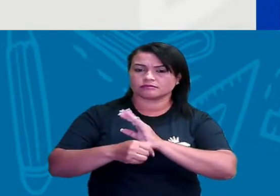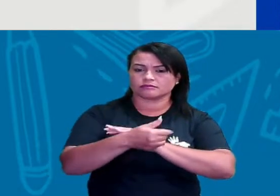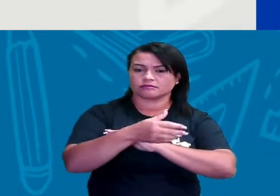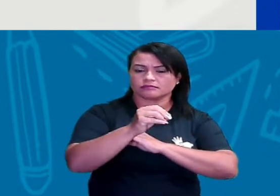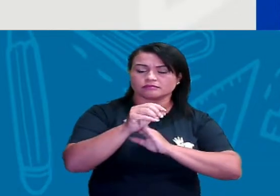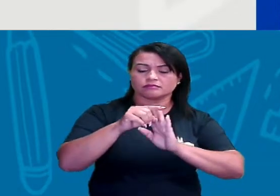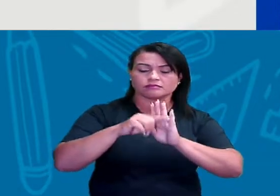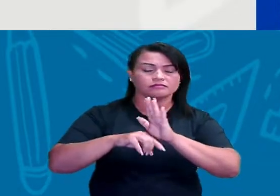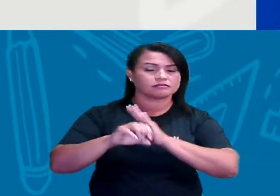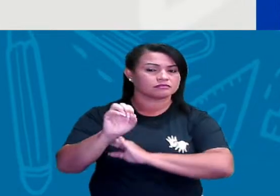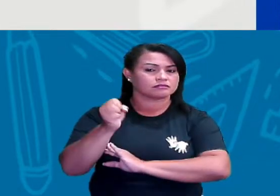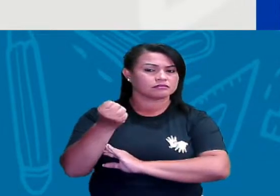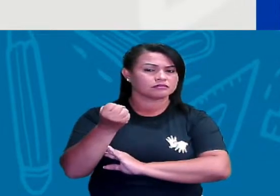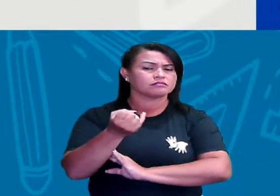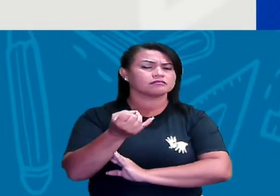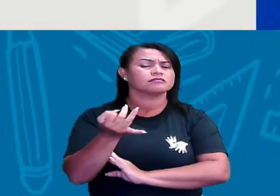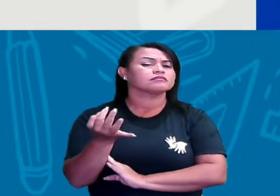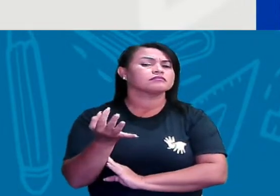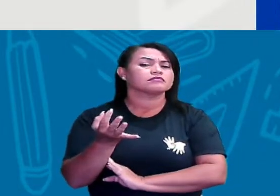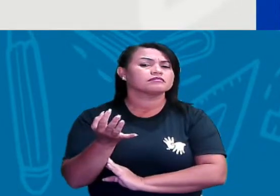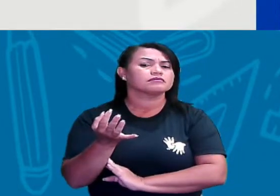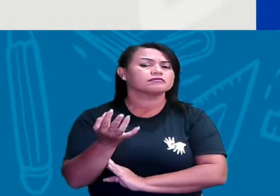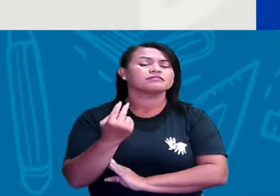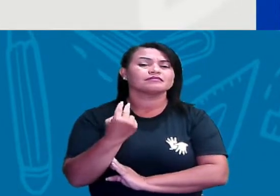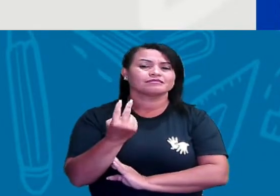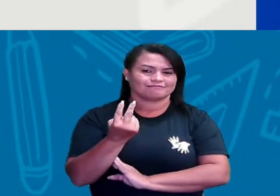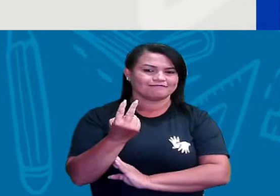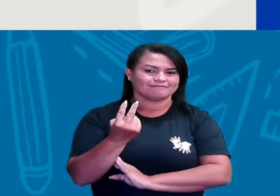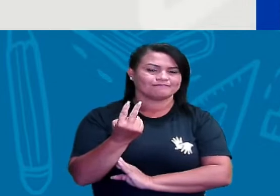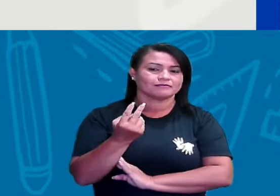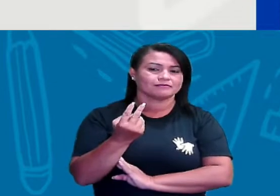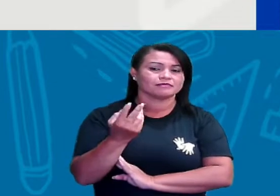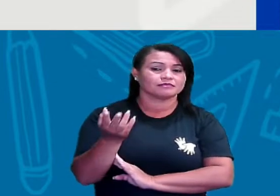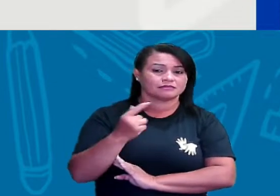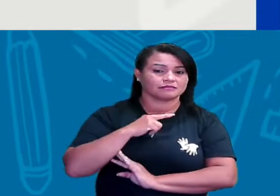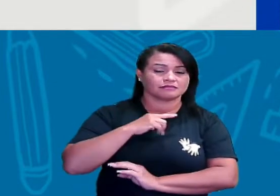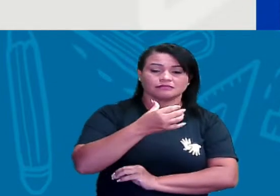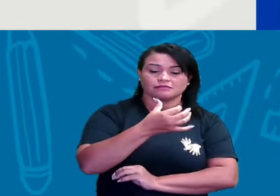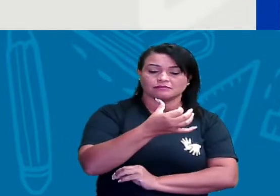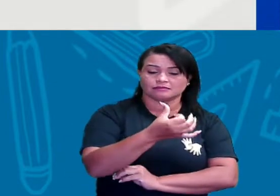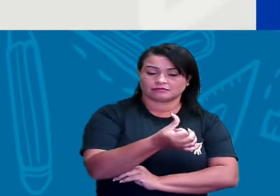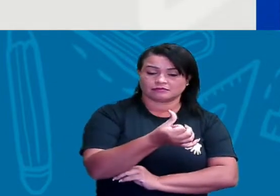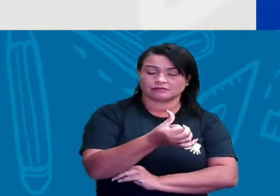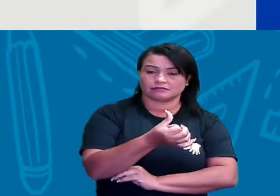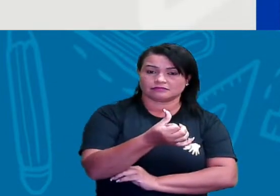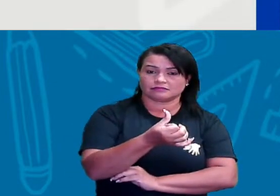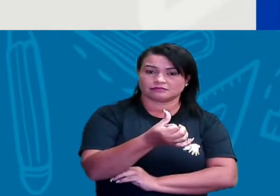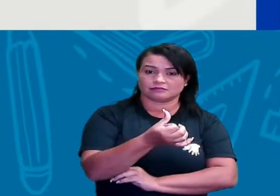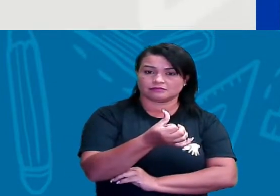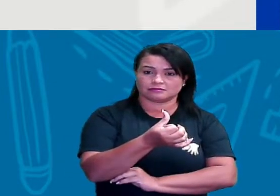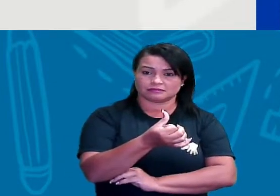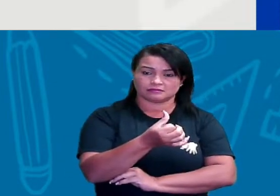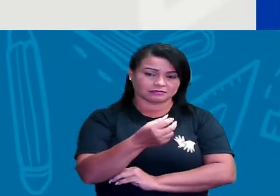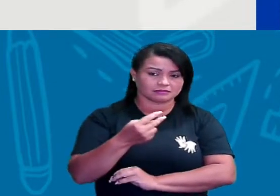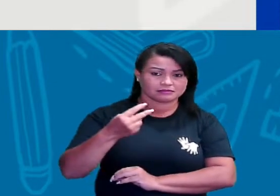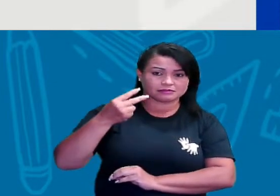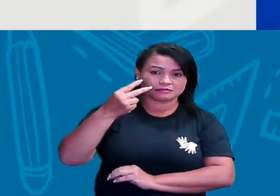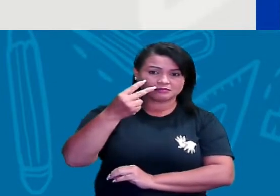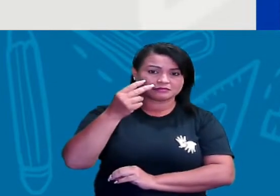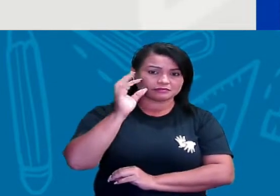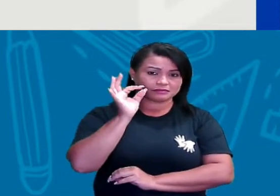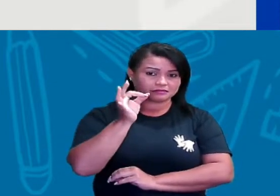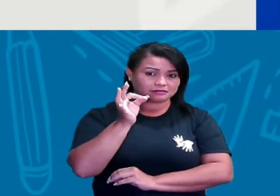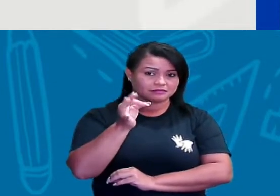10 menos 8. Quanto é 10 menos 8? 2. Então, aqui eu vou ter, ó, 6 elevado a 2. Tá